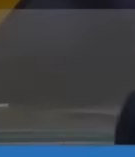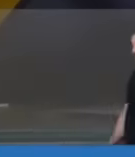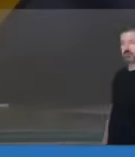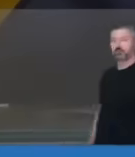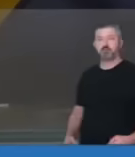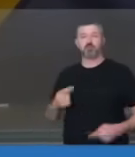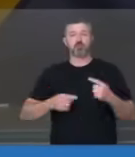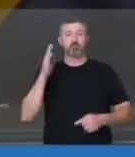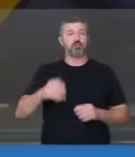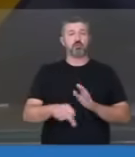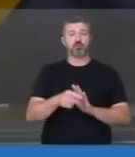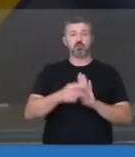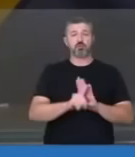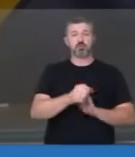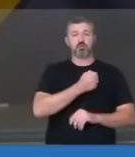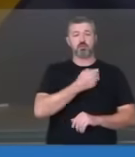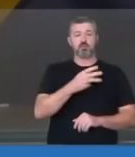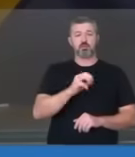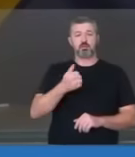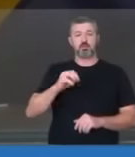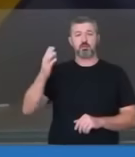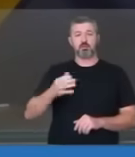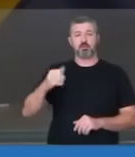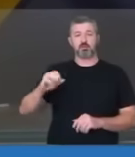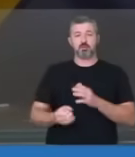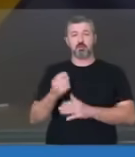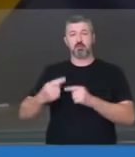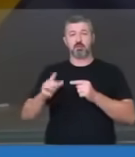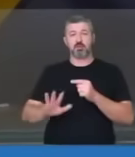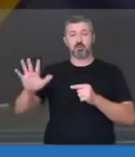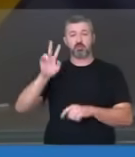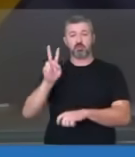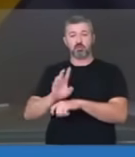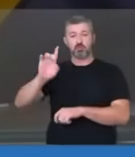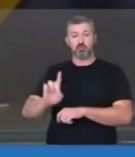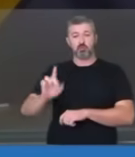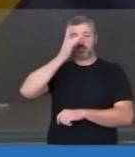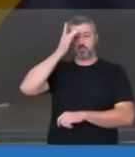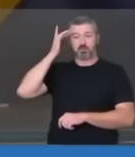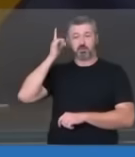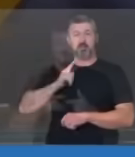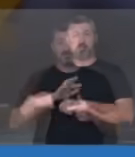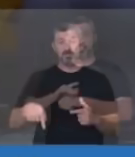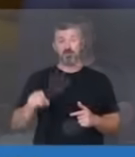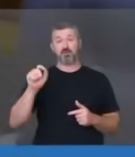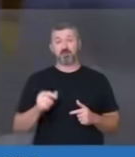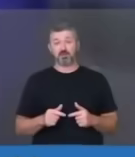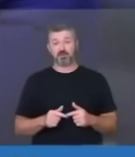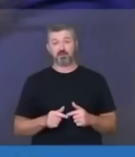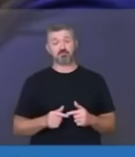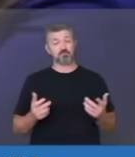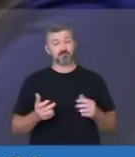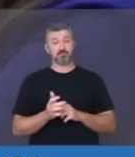Discussão em turno único do projeto de lei número 3010 de 2019, que institui a Política Nacional de Proteção dos Direitos da Pessoa com Fibromialgia. E a